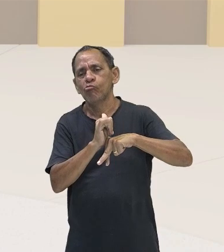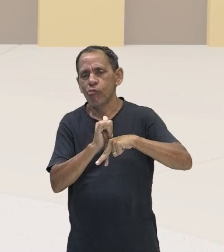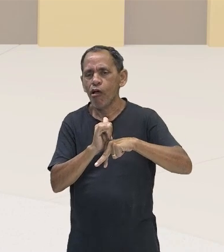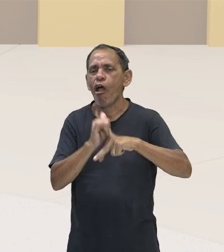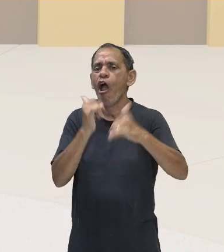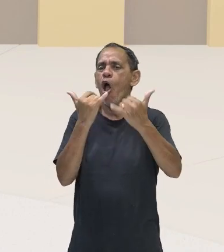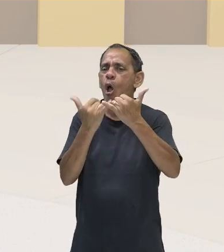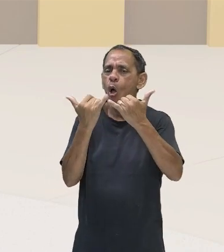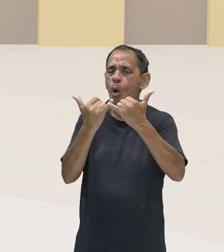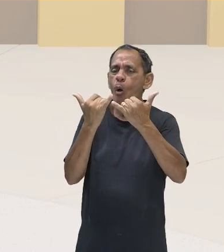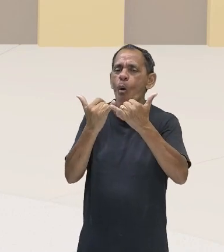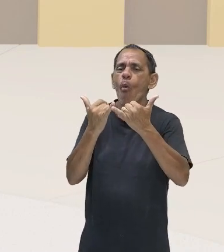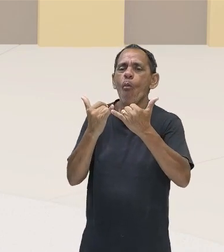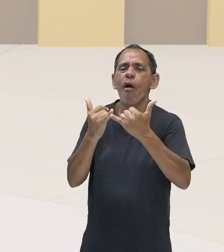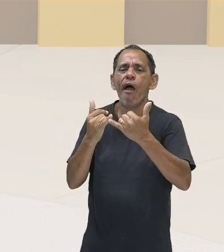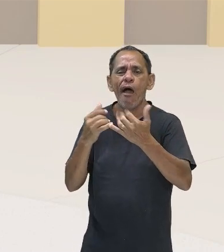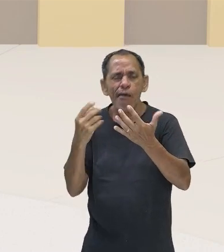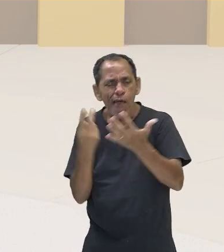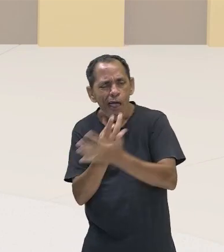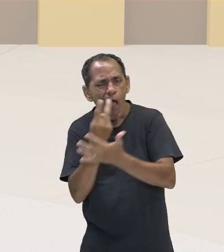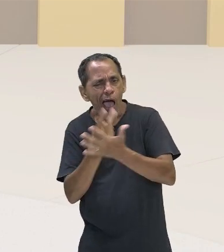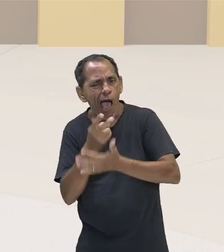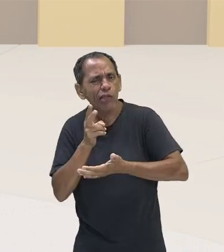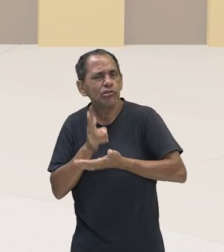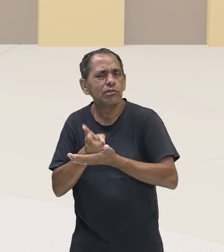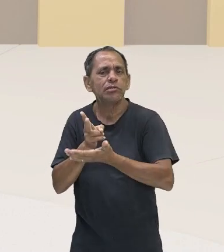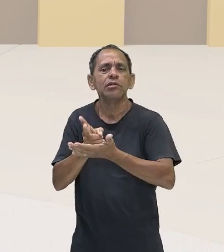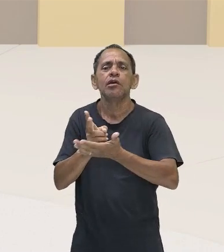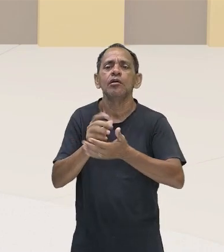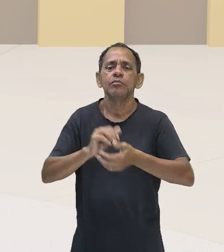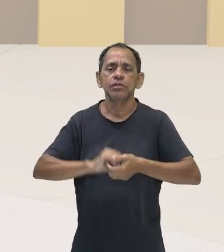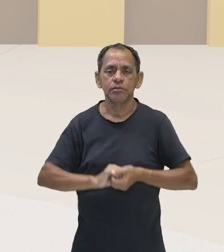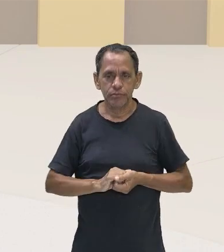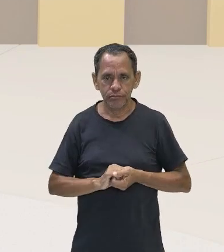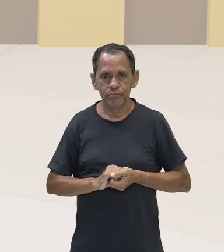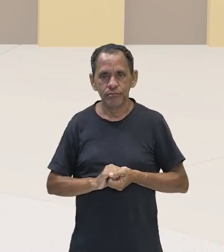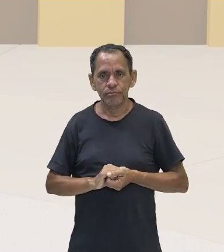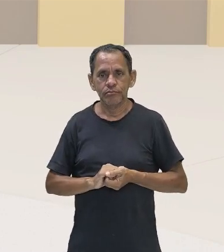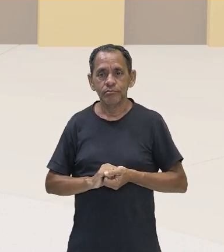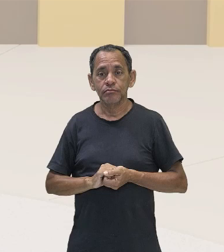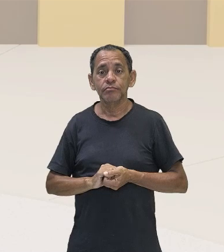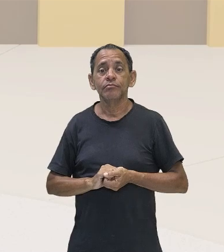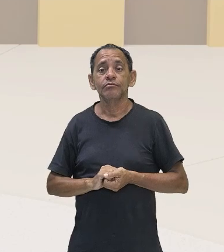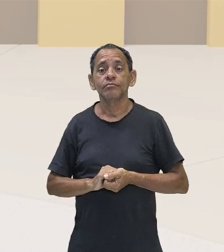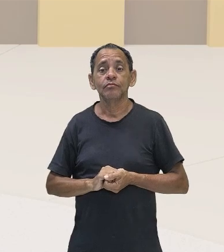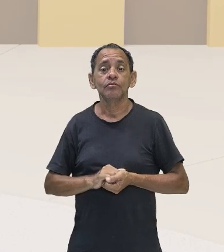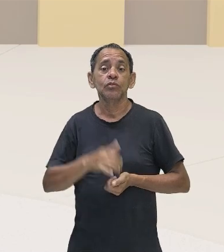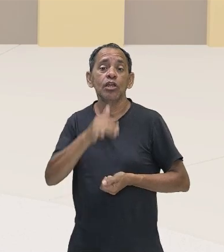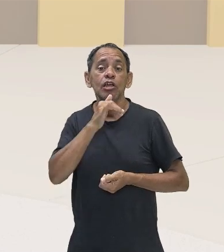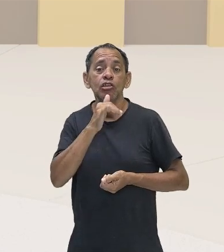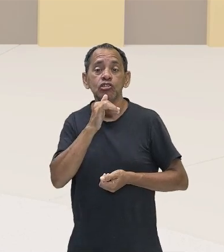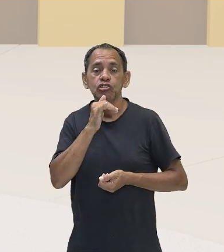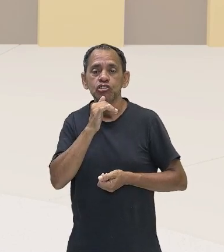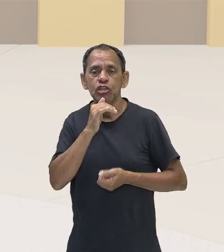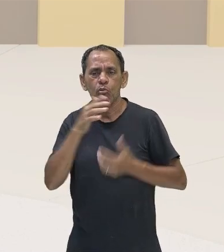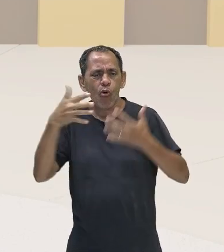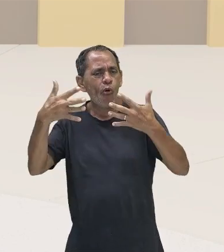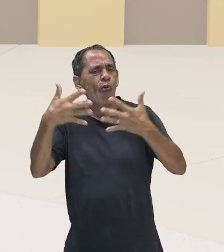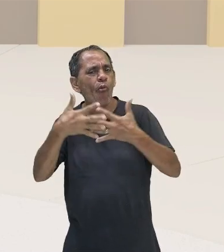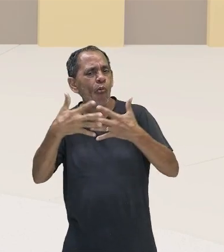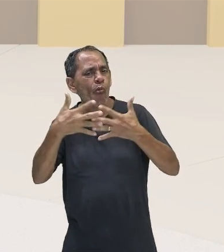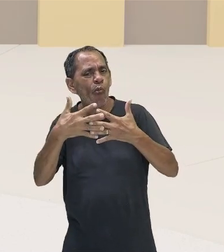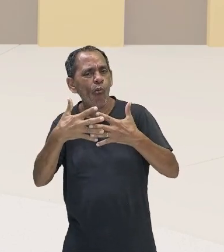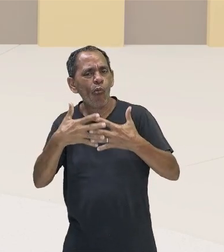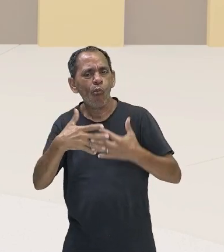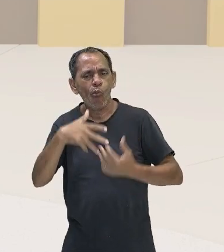aqui temos alguns sinais e temos outros também. Por exemplo, levar todos os conflitos para o lado